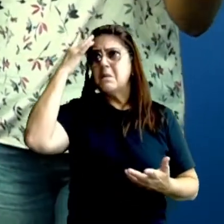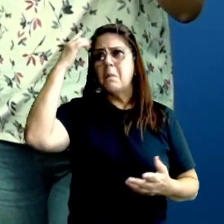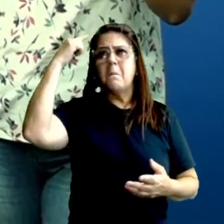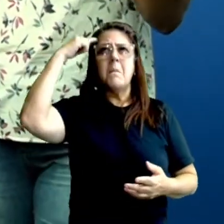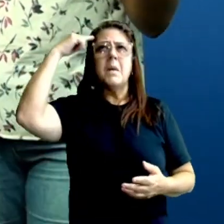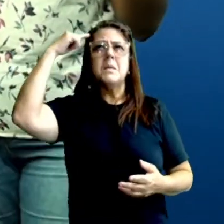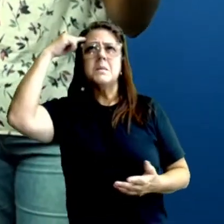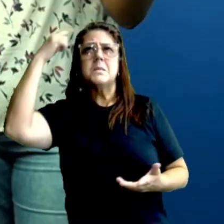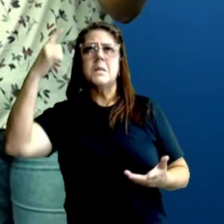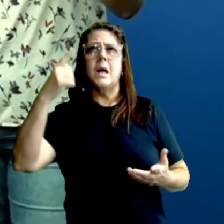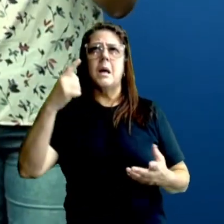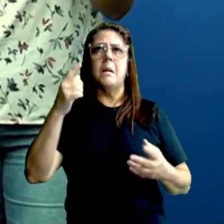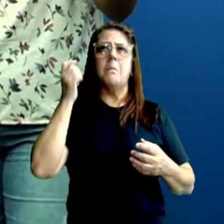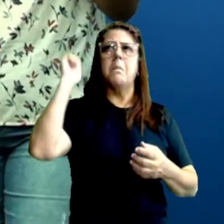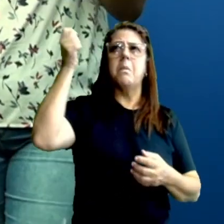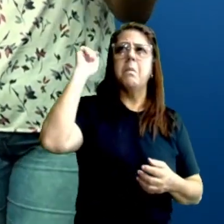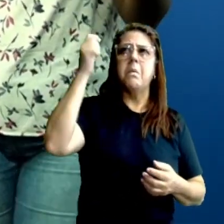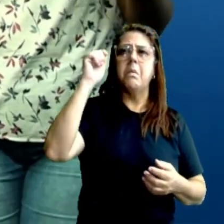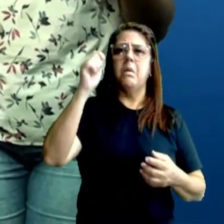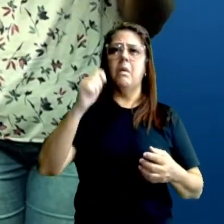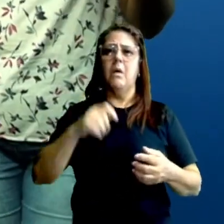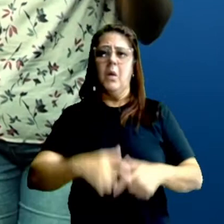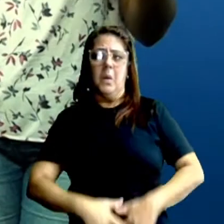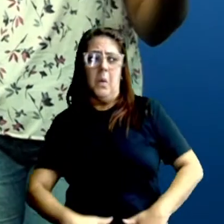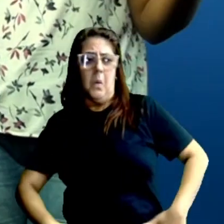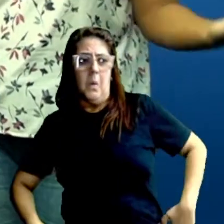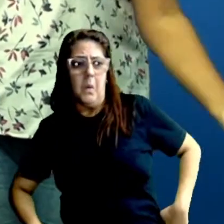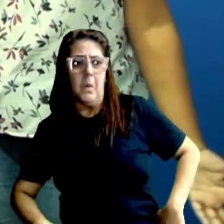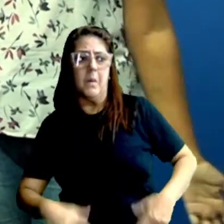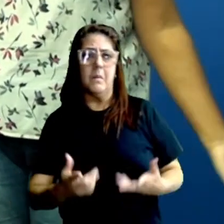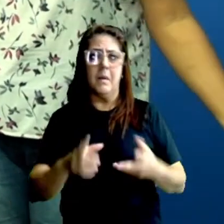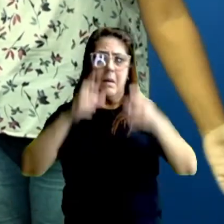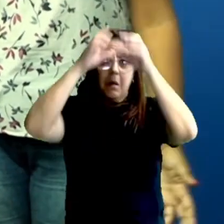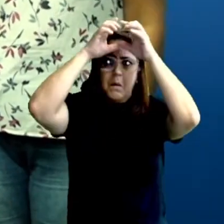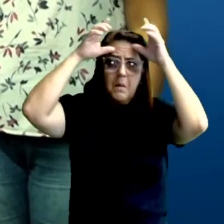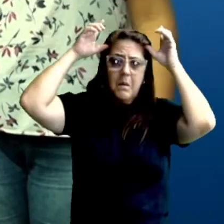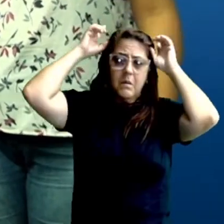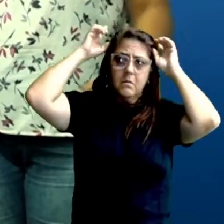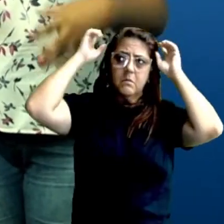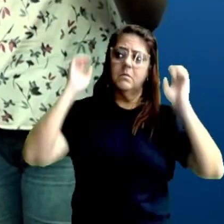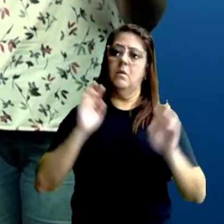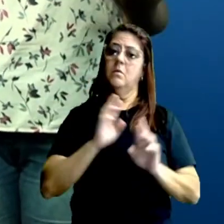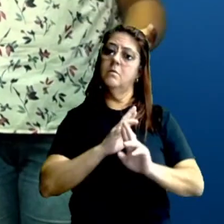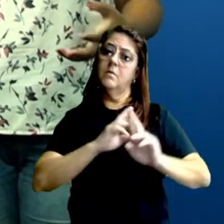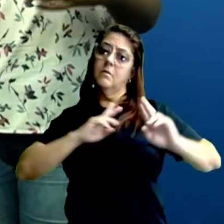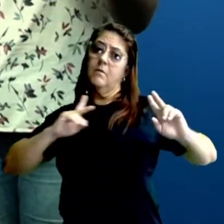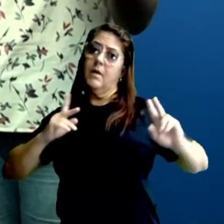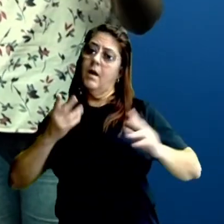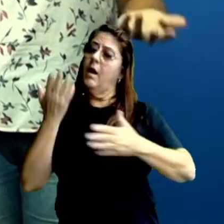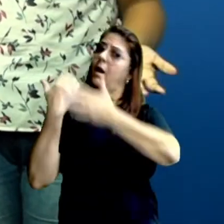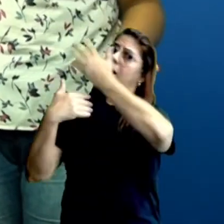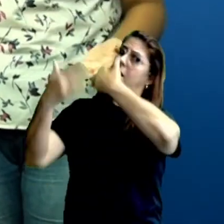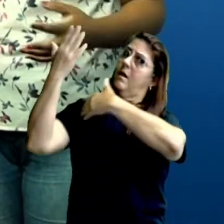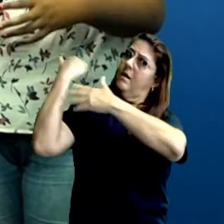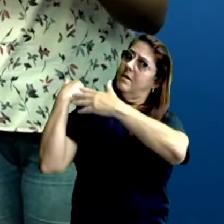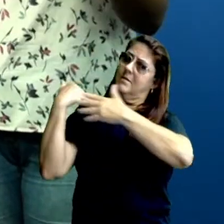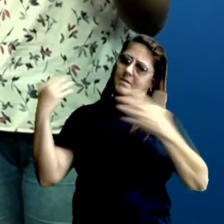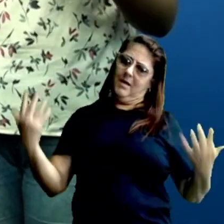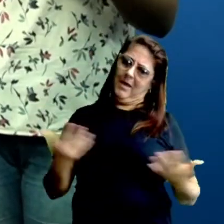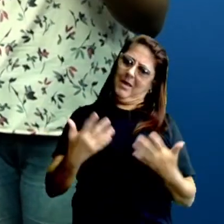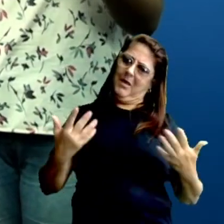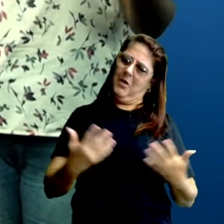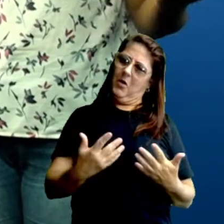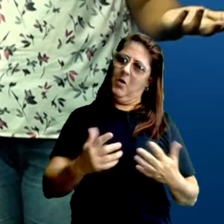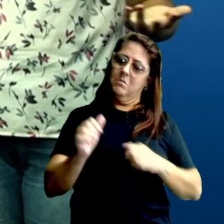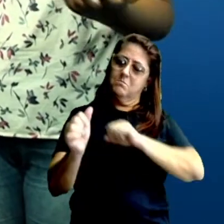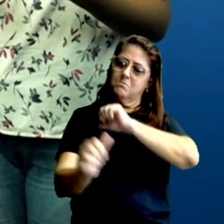gente tem do índio com colocar na mão né cantando fazendo a dancinha da chuva né eles resistem eles existem